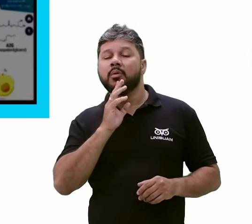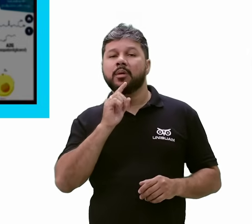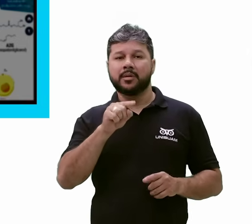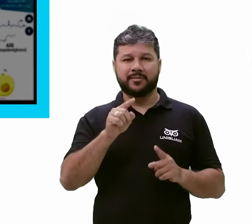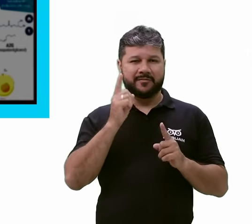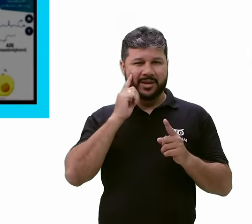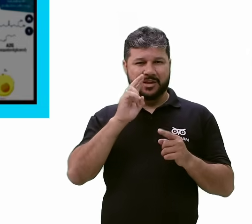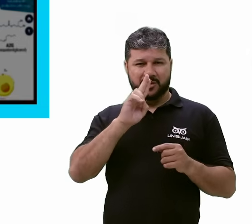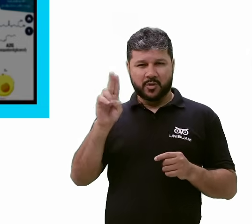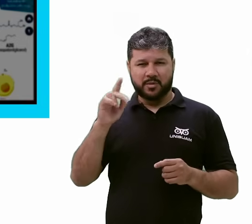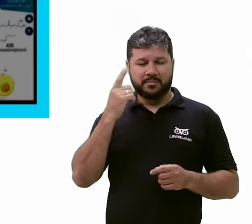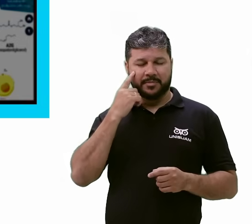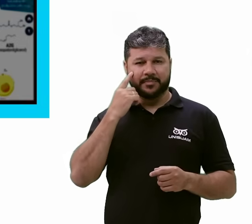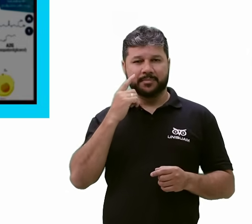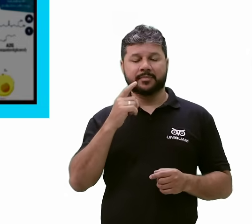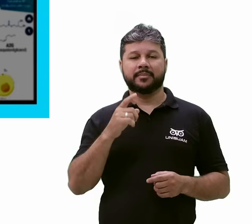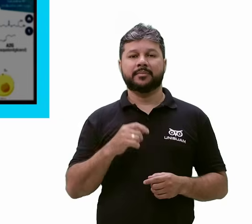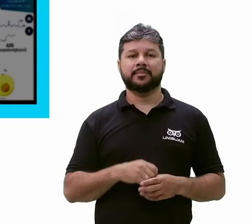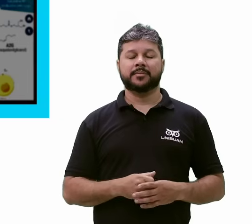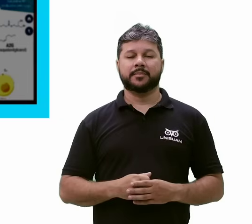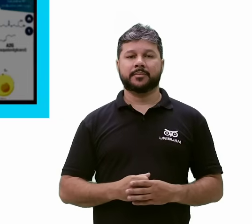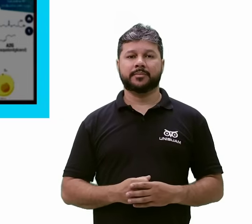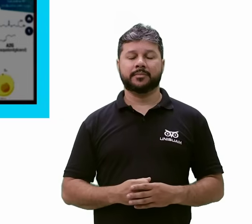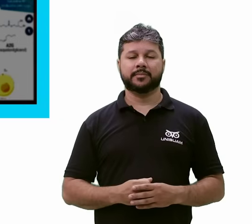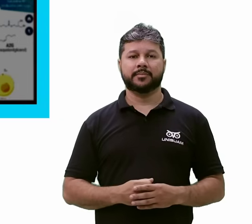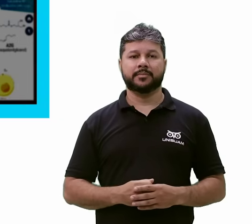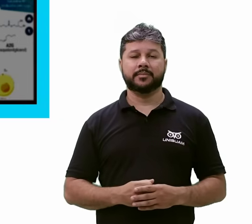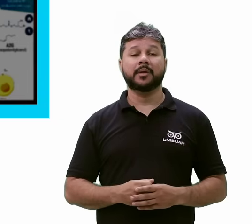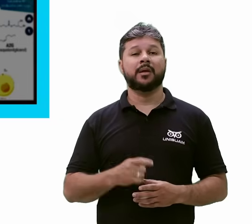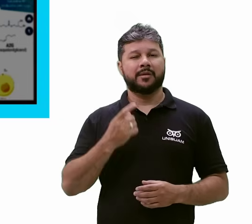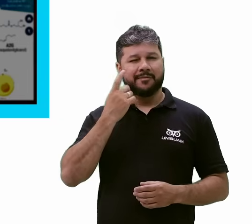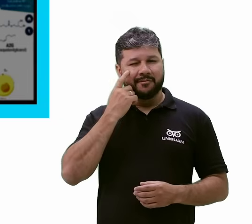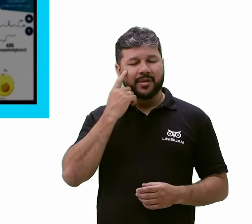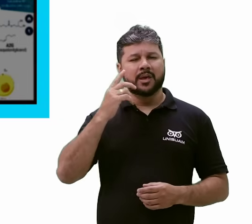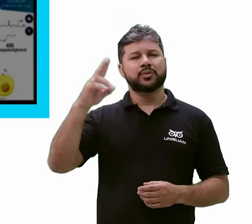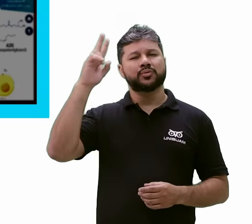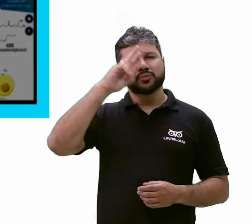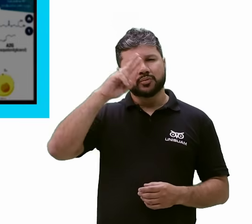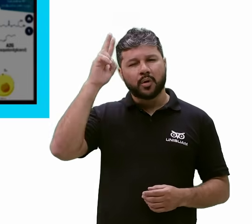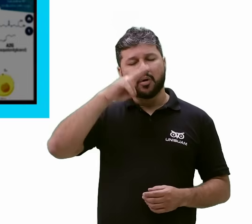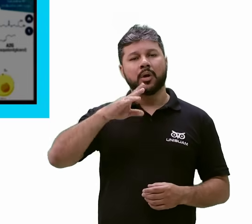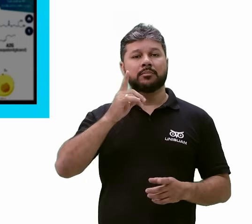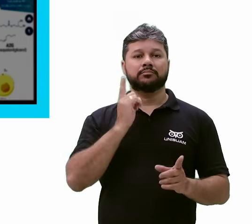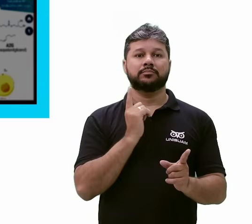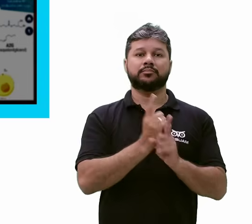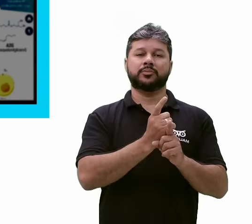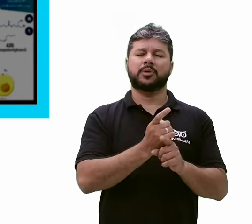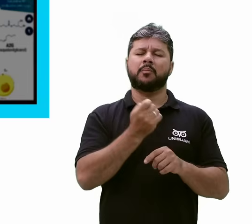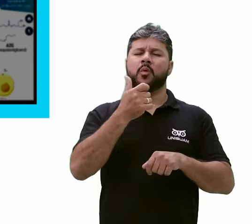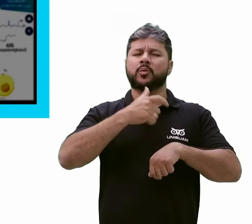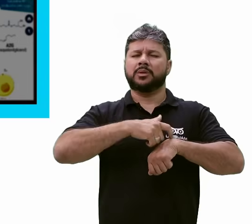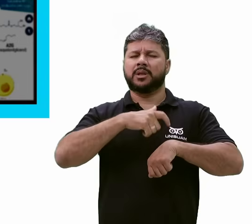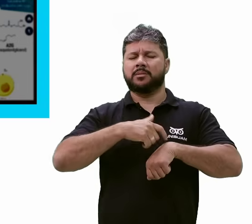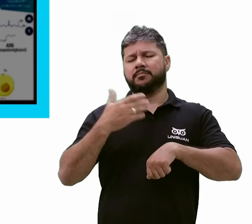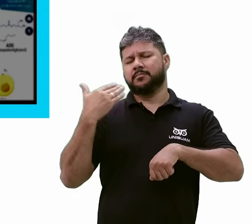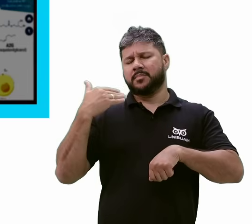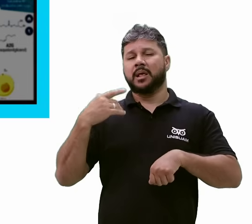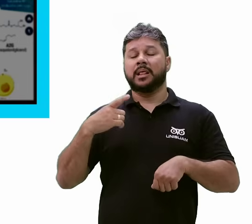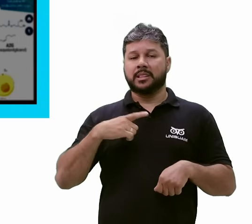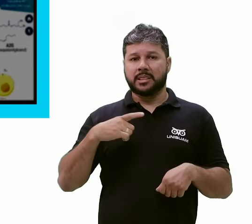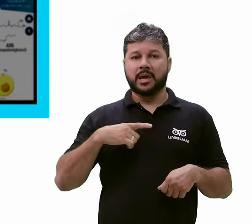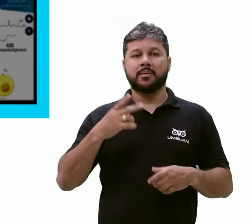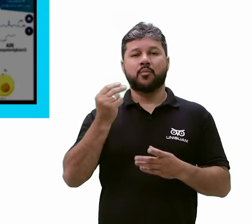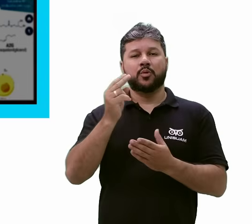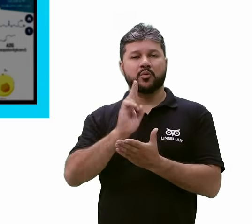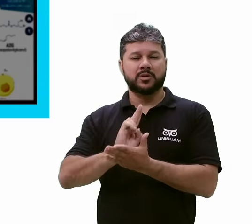como anandamida e 2-AG, tá? Vocês vão ver que na história isso é uma descoberta muito recente, tanto